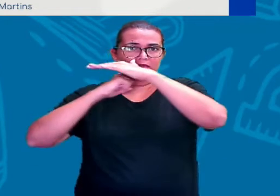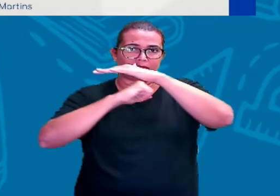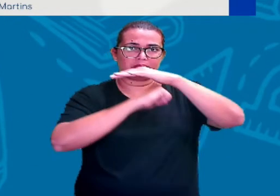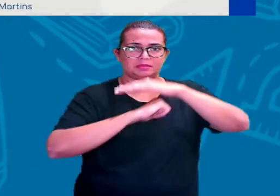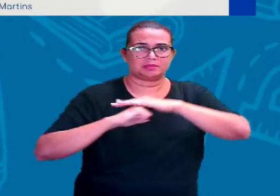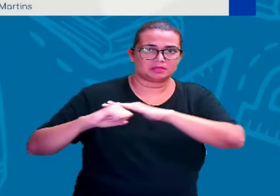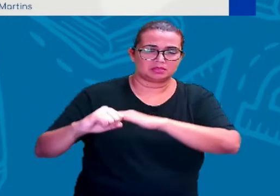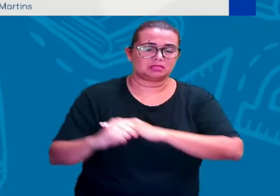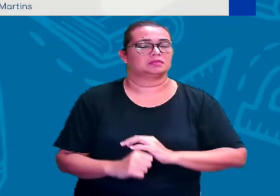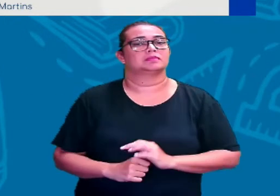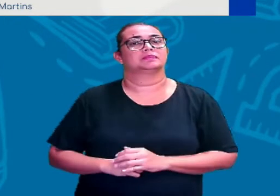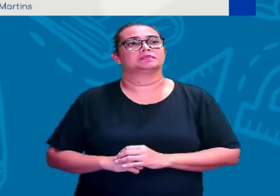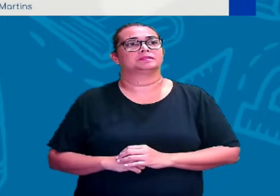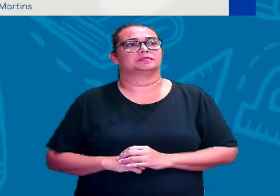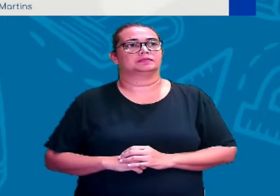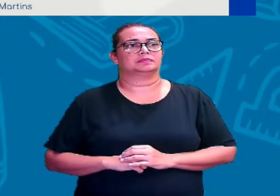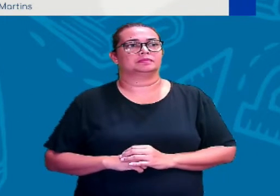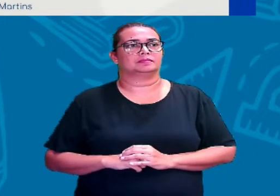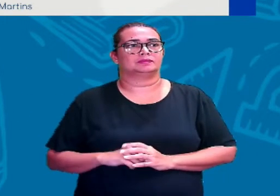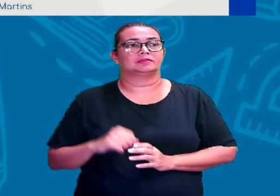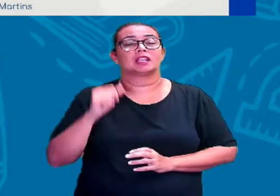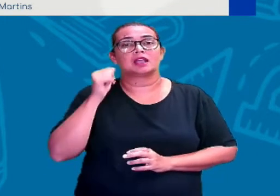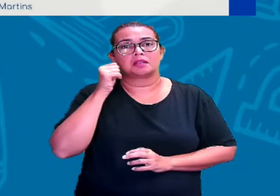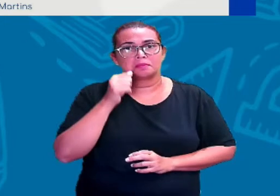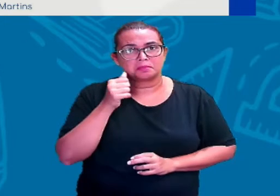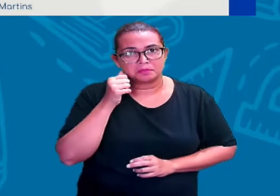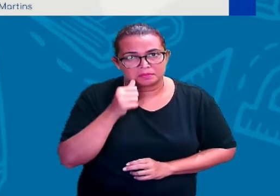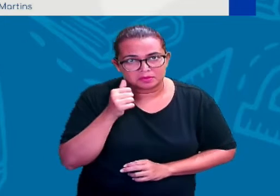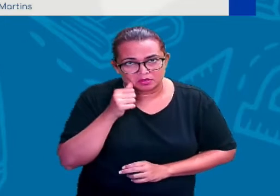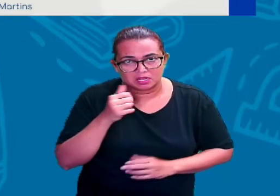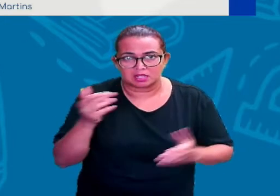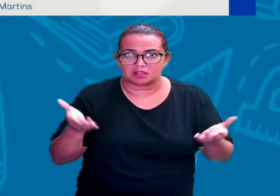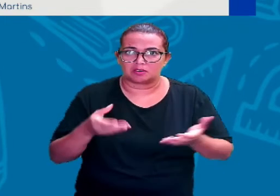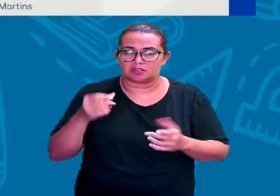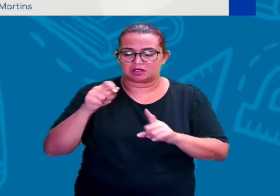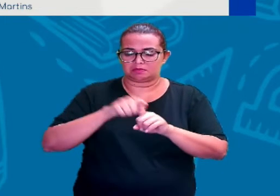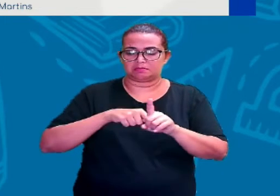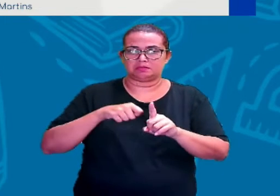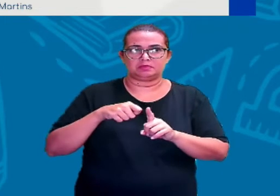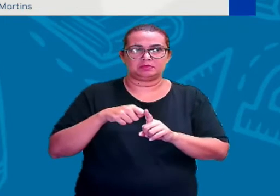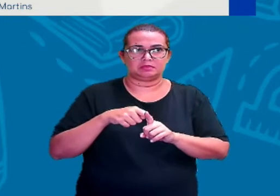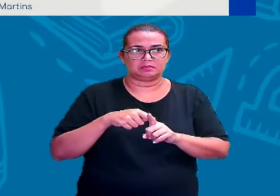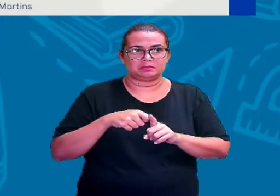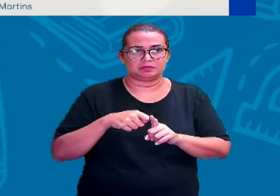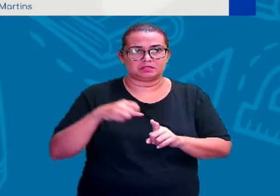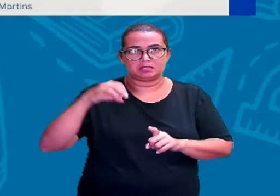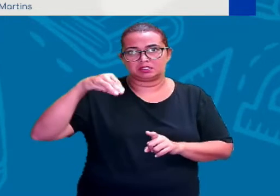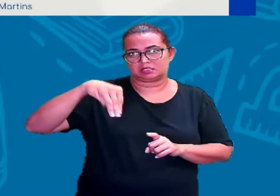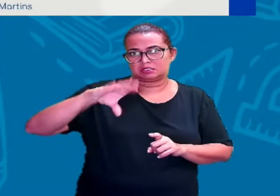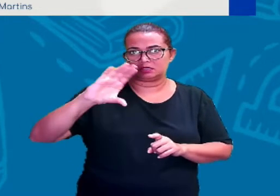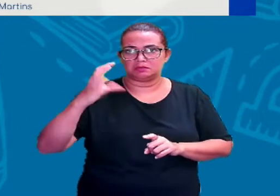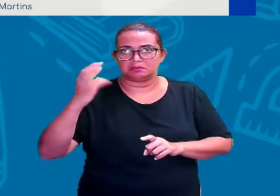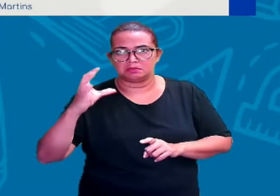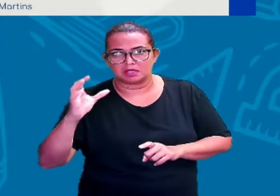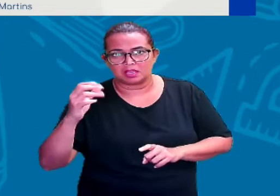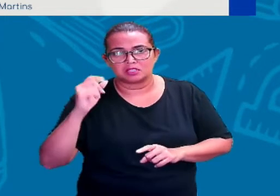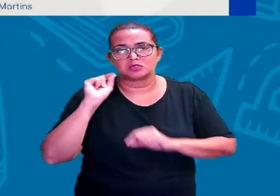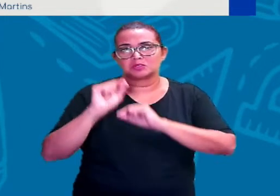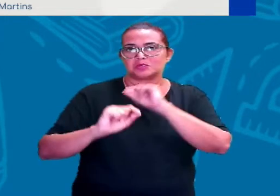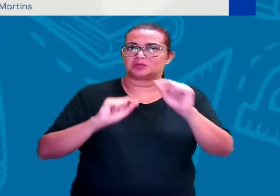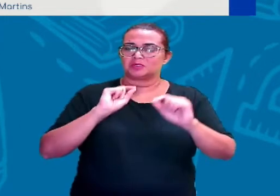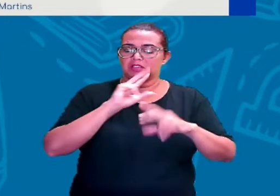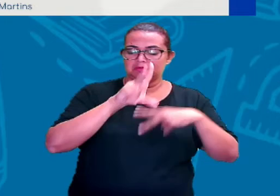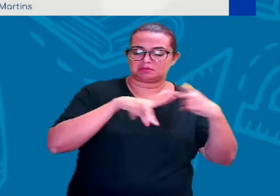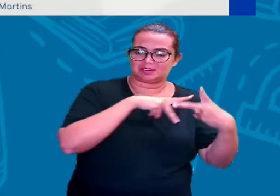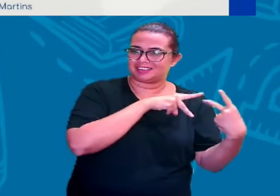Aí aqui, das mulheres que sofrem, a gente tá no mês de março, né? Dia da mulher, né? Que a mulher ganha flores e